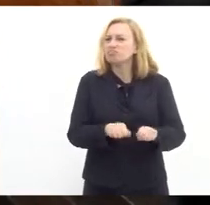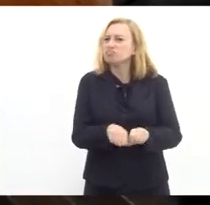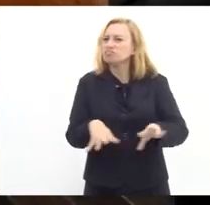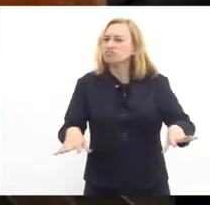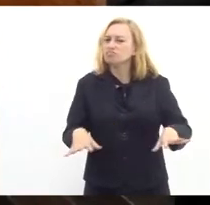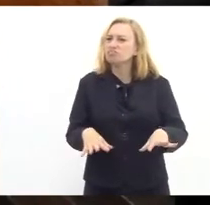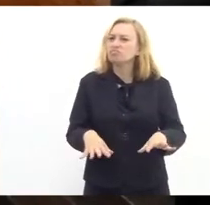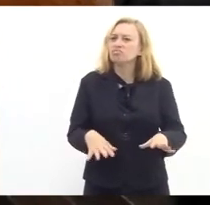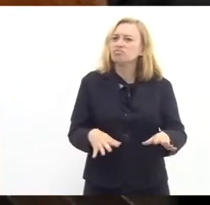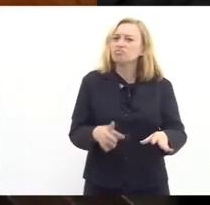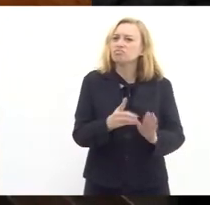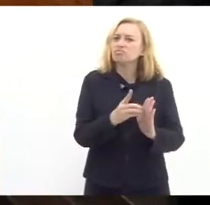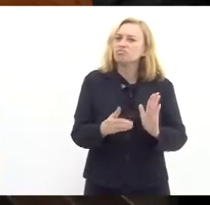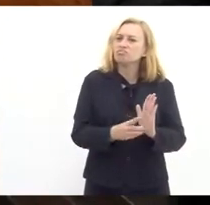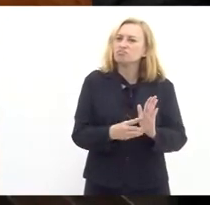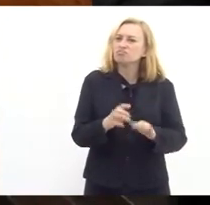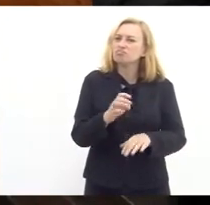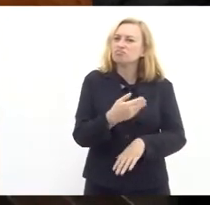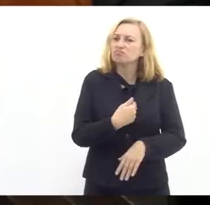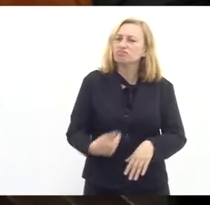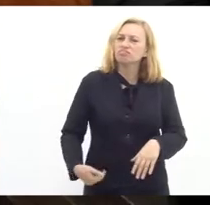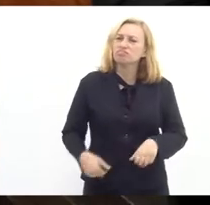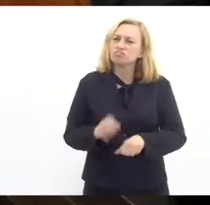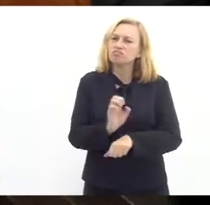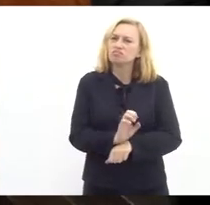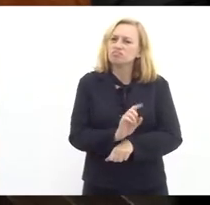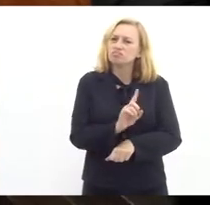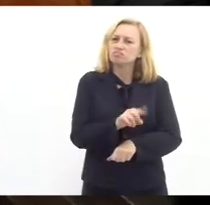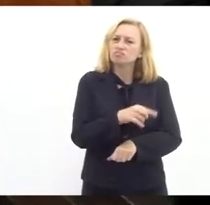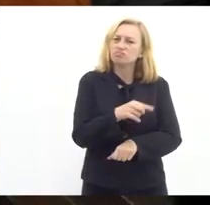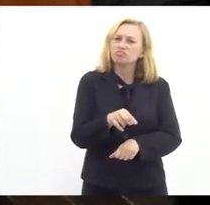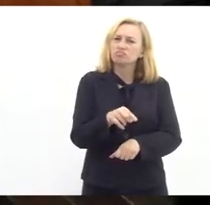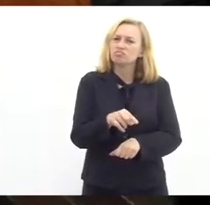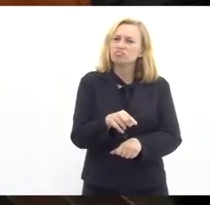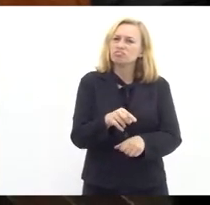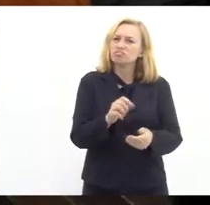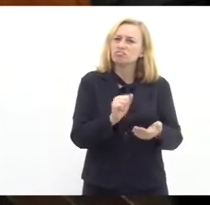Nesse decreto do Governo do Estado, ele suspendeu as multas